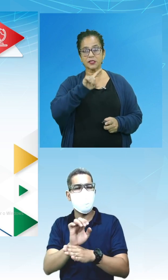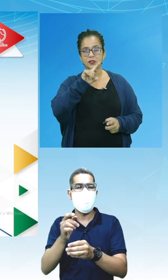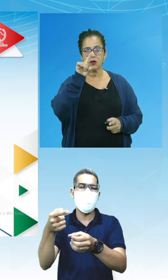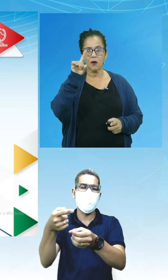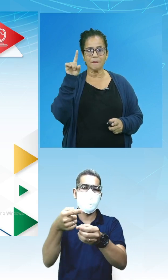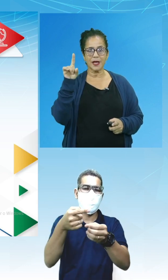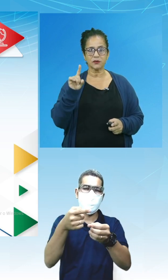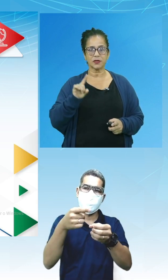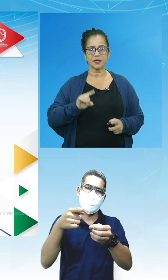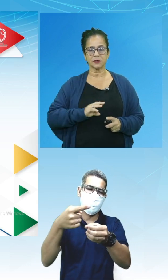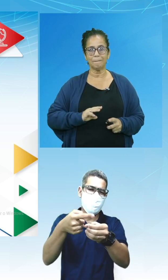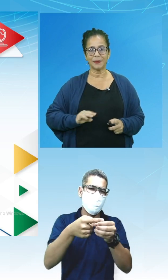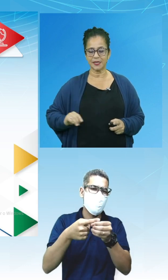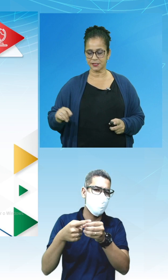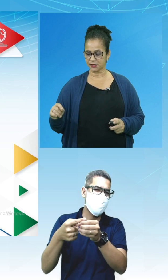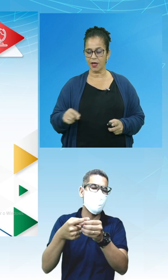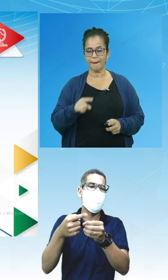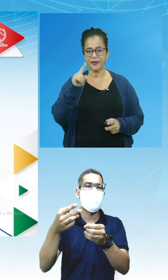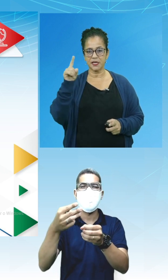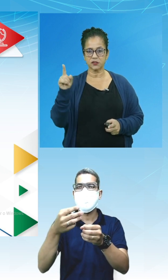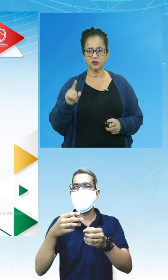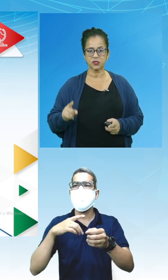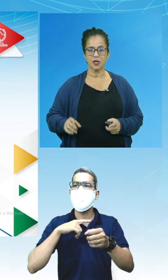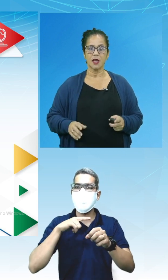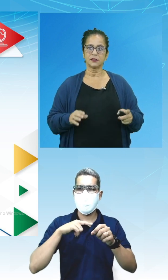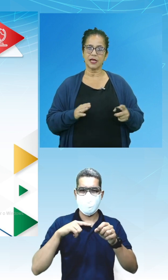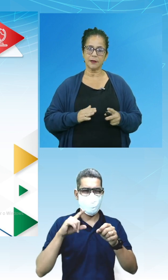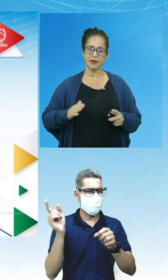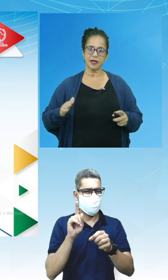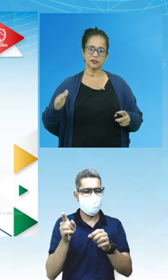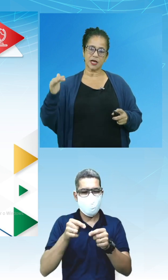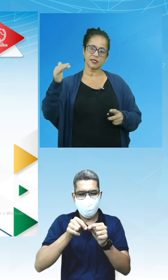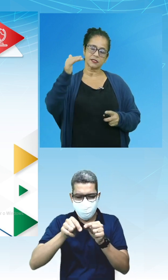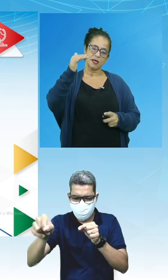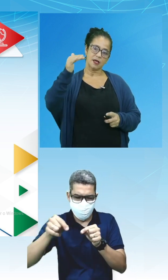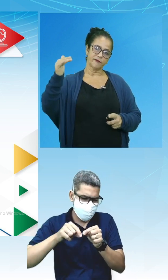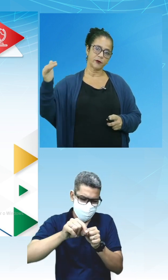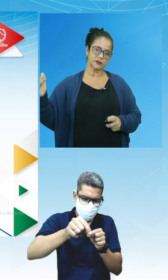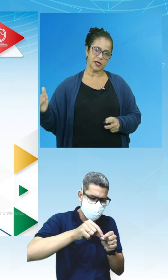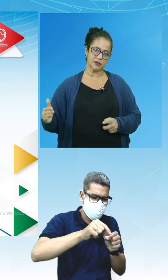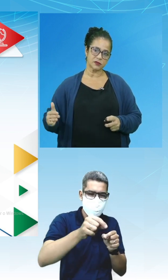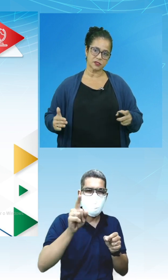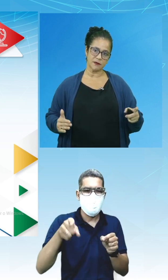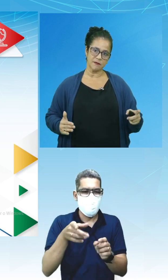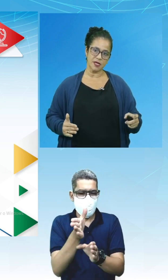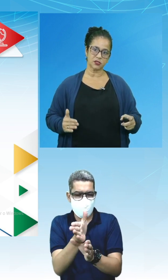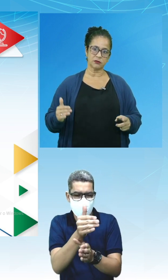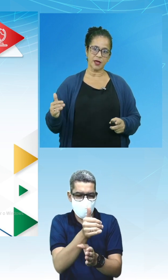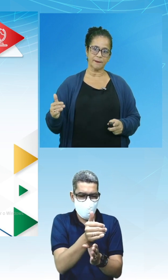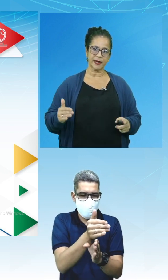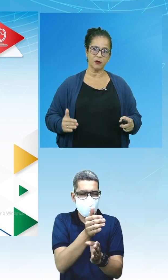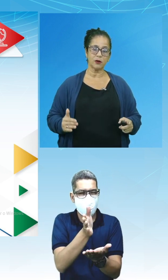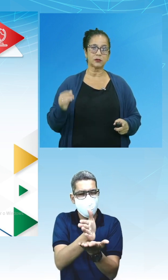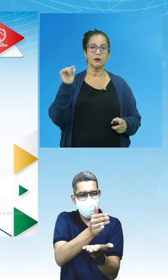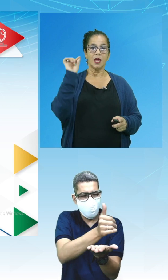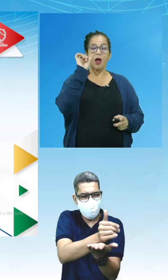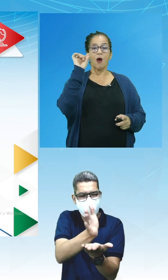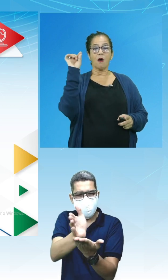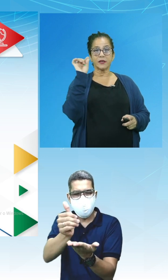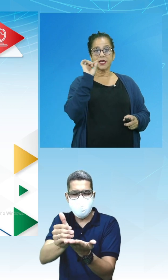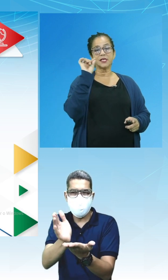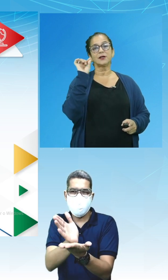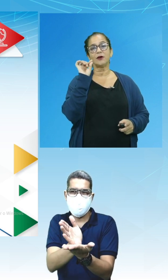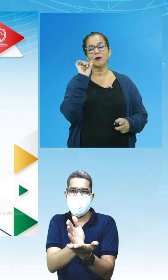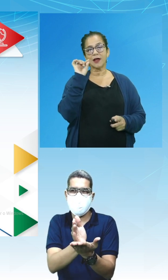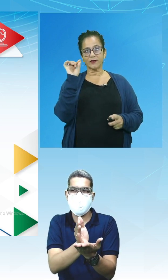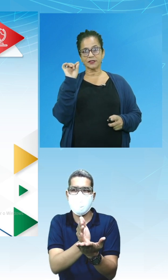É só mais o quê? São plantas, são rabiscos, deliminados as fronteiras, os limites de um lugar para outro.